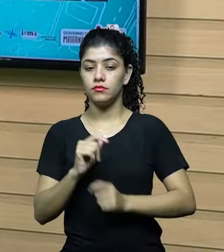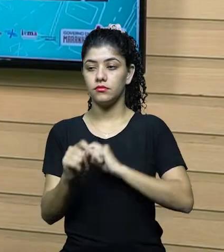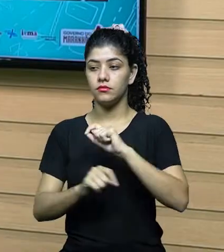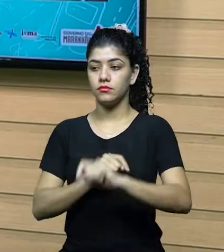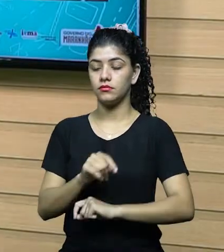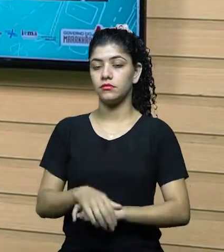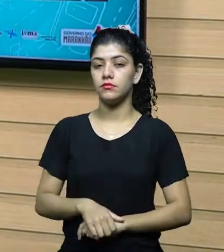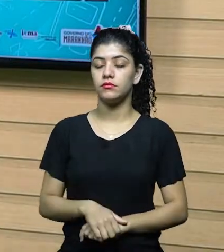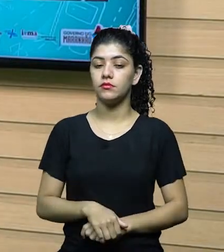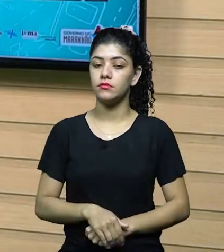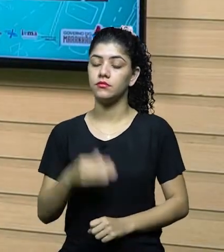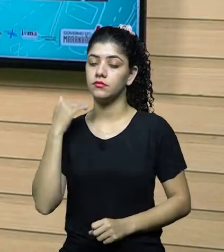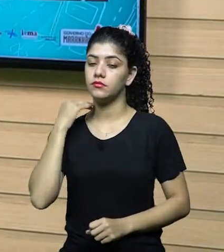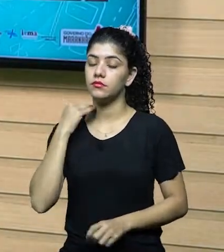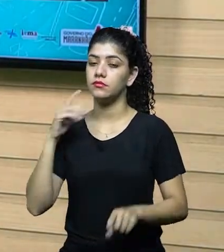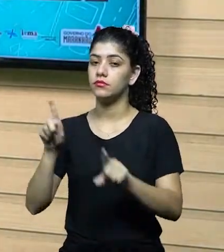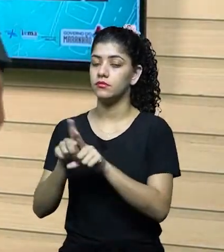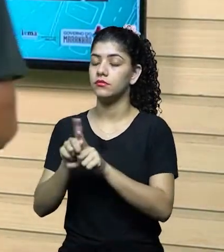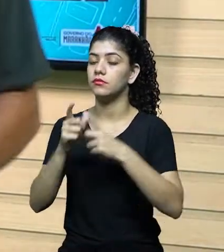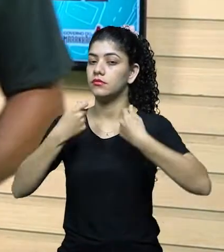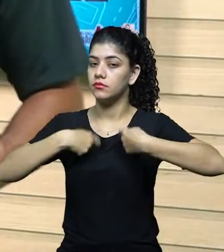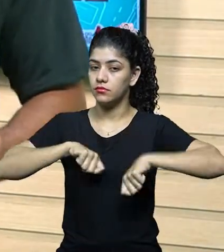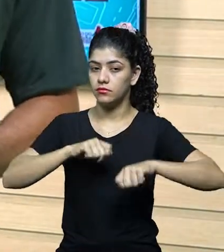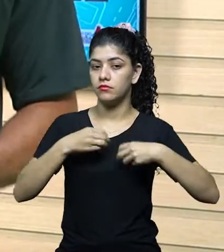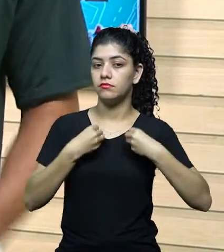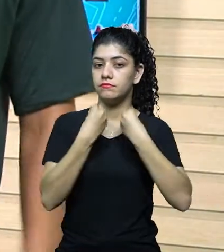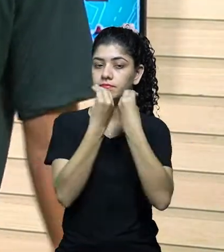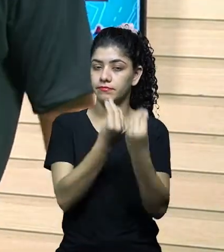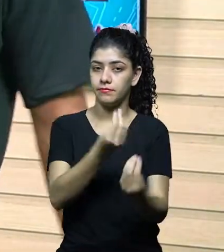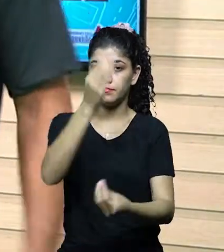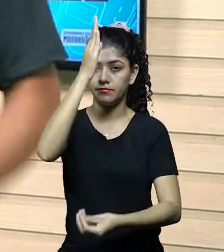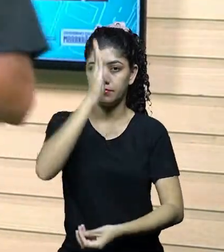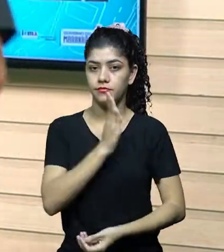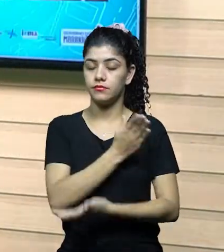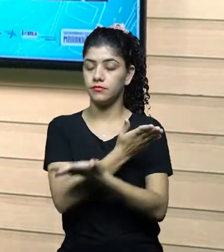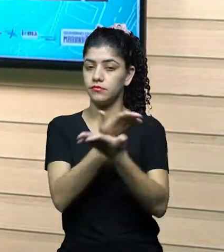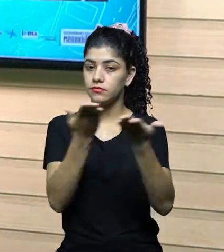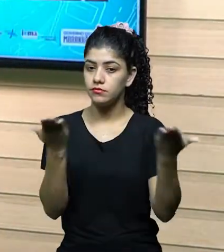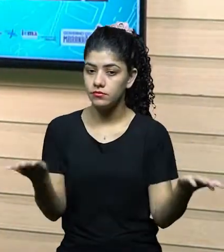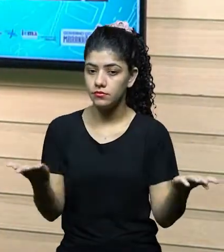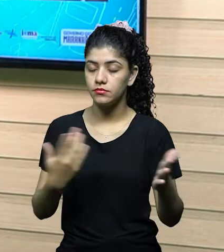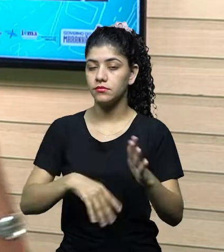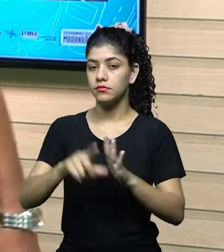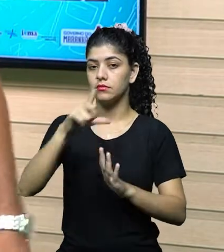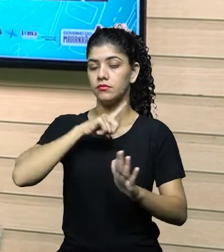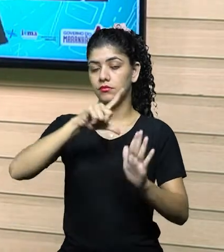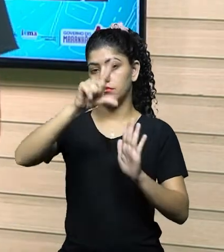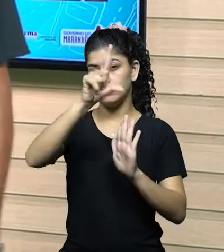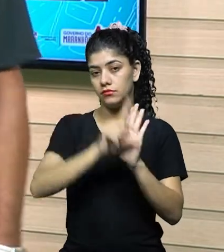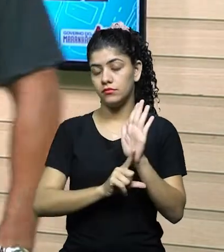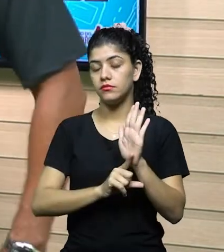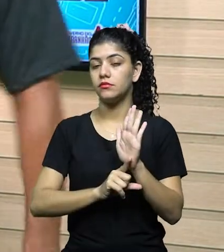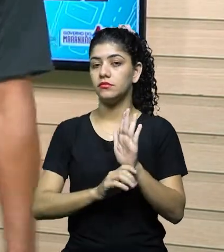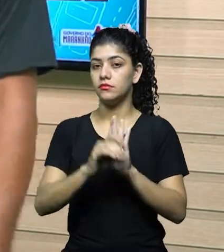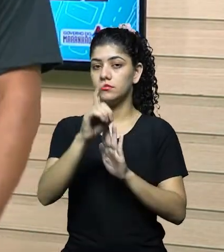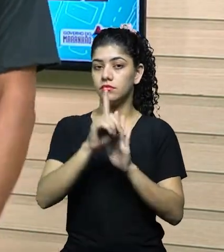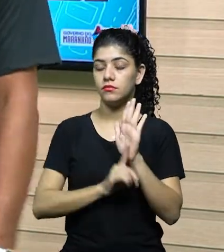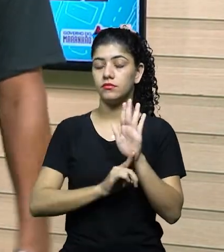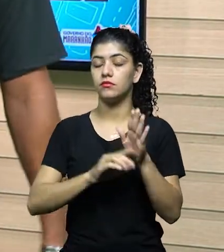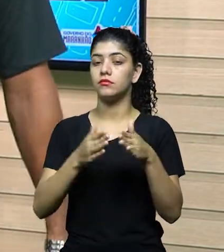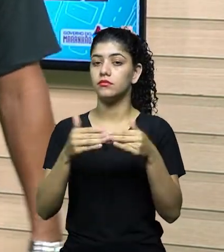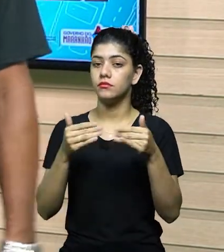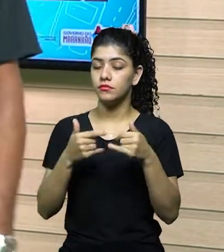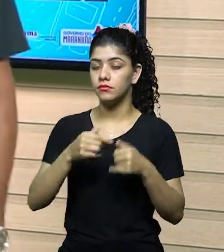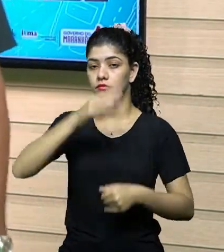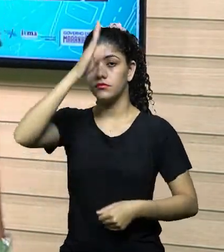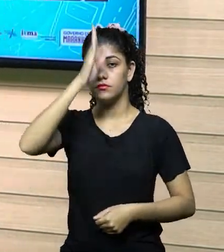Então, os bancos eles têm que oferecer também alguns serviços gratuitos. Você tem direito chegar lá e solicitar esses serviços